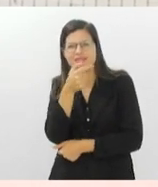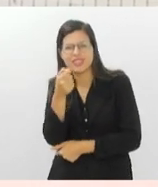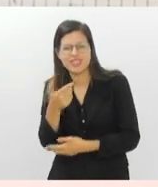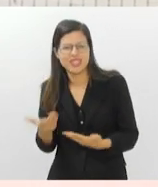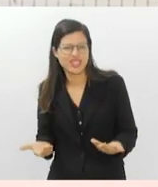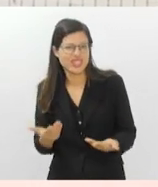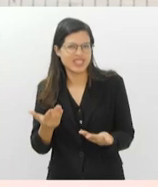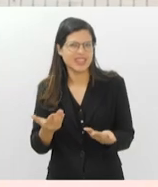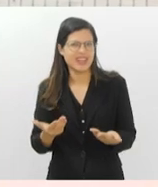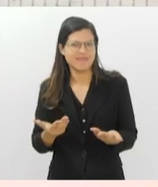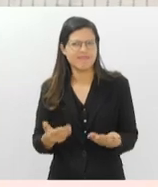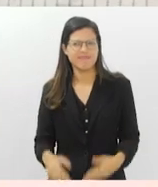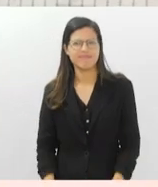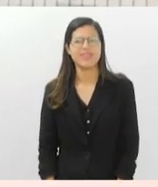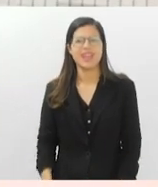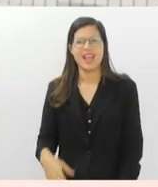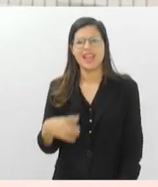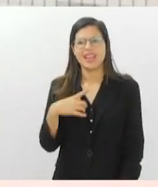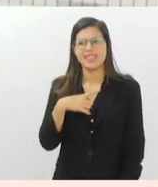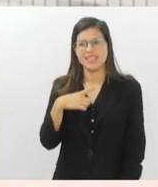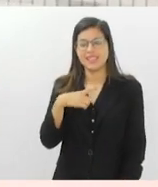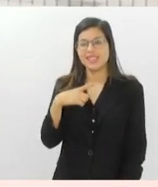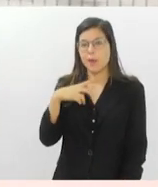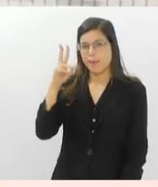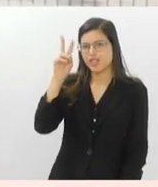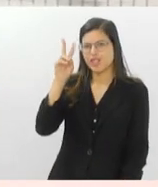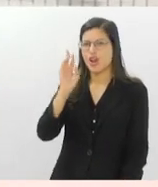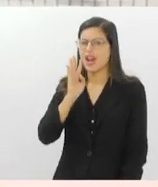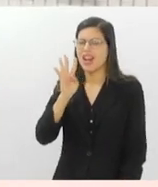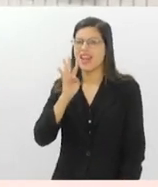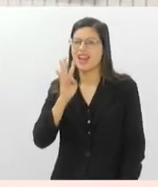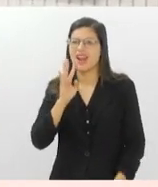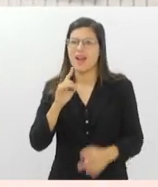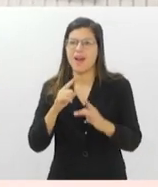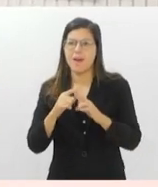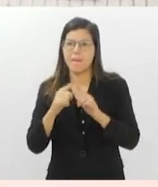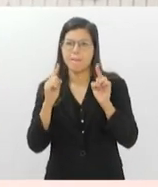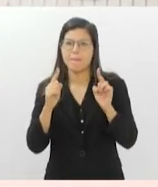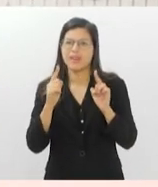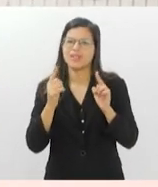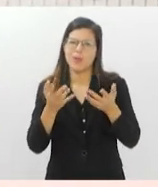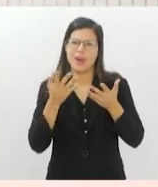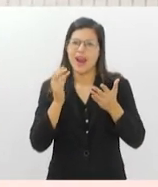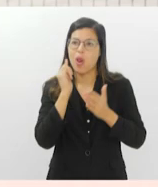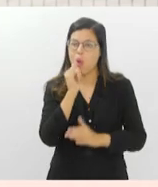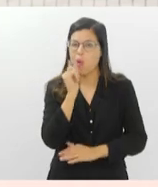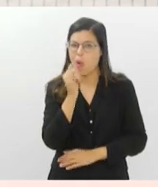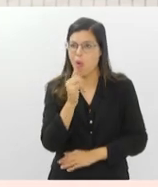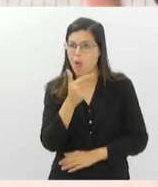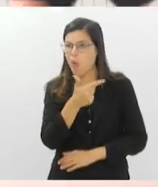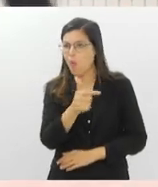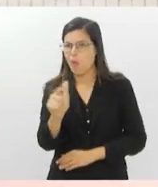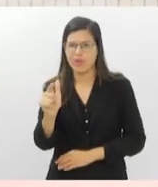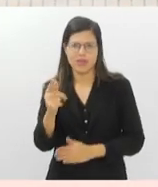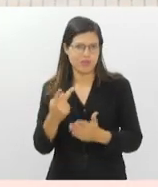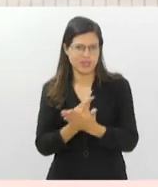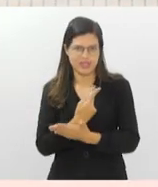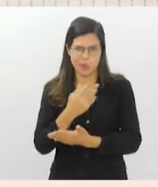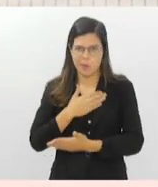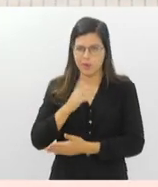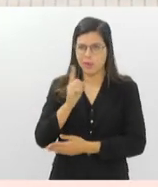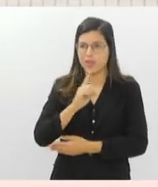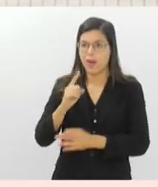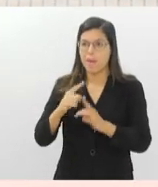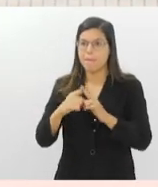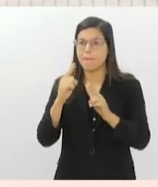Olha, eu tenho uma história bacana, mas eu quero contar uma antes que não aconteceu comigo, que é uma história que o Brasil tem